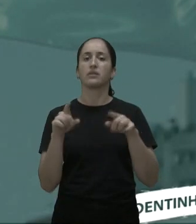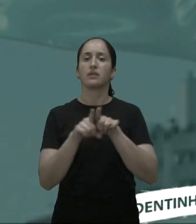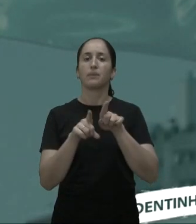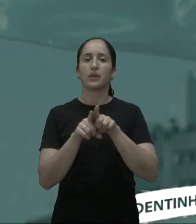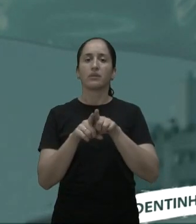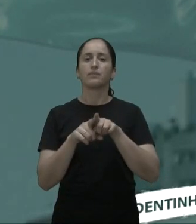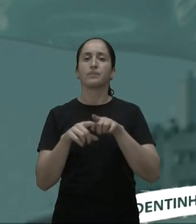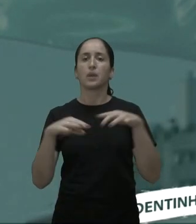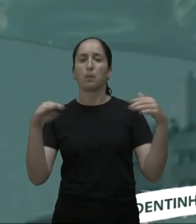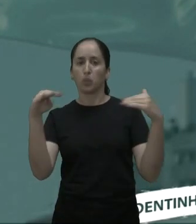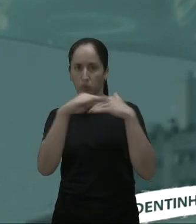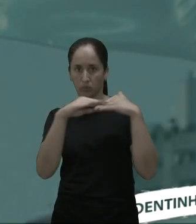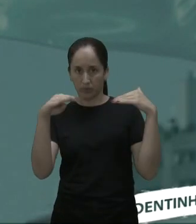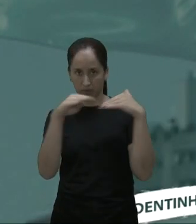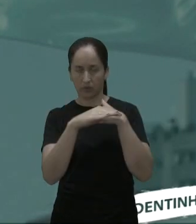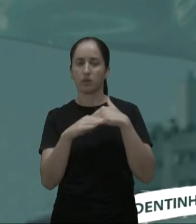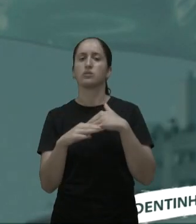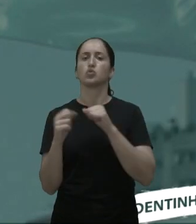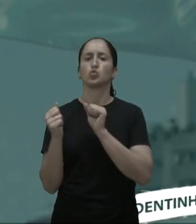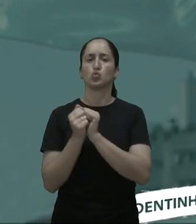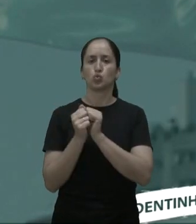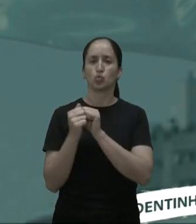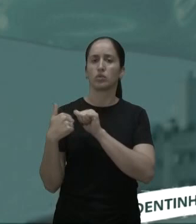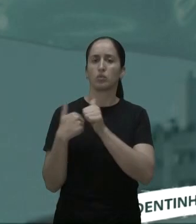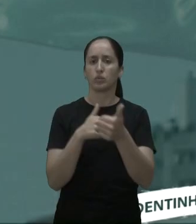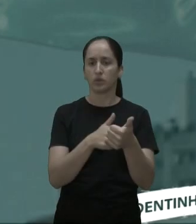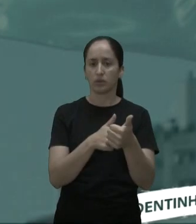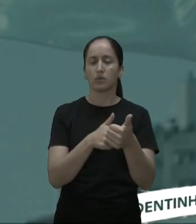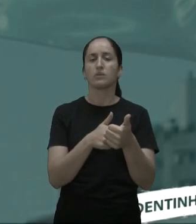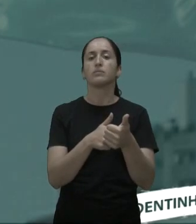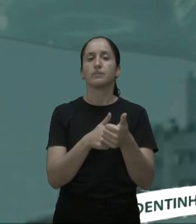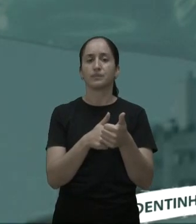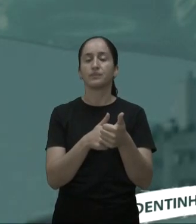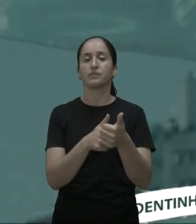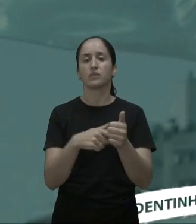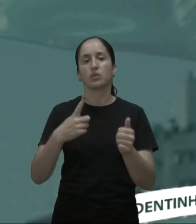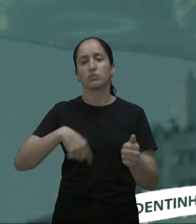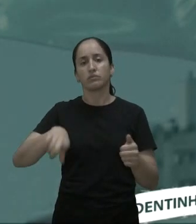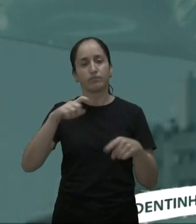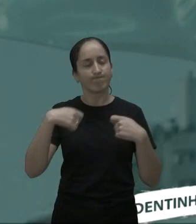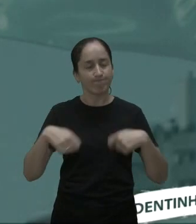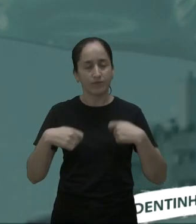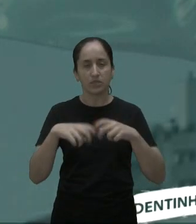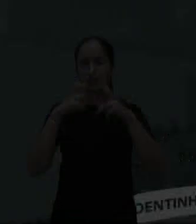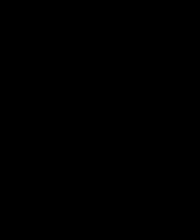venham, dia 8, domingo, é dia do Nascitura, nós precisamos dar o nosso grito a favor da vida.